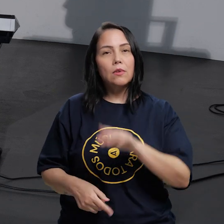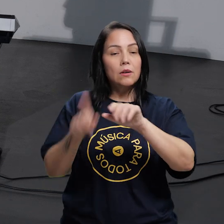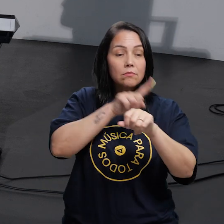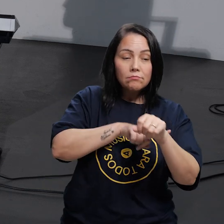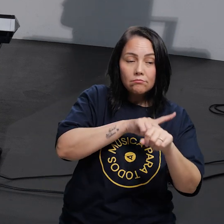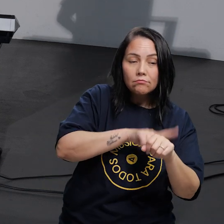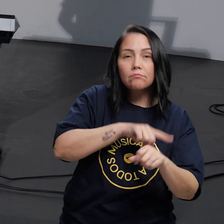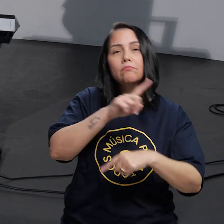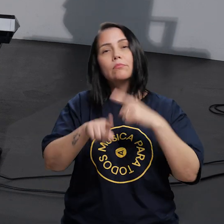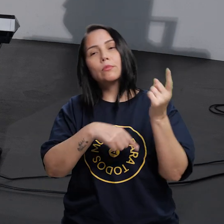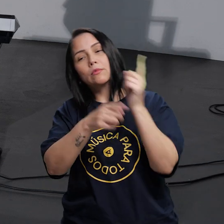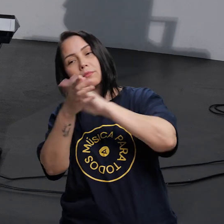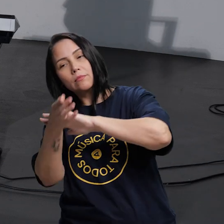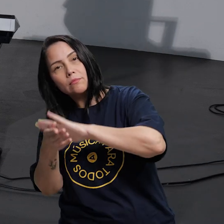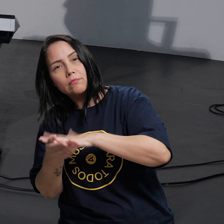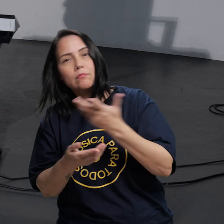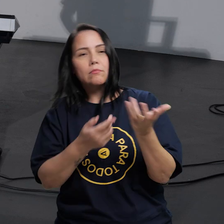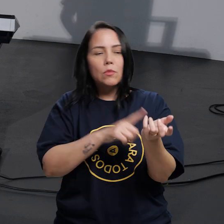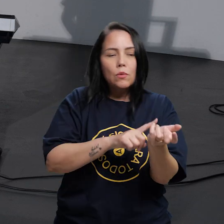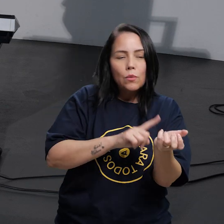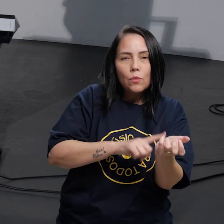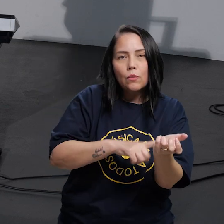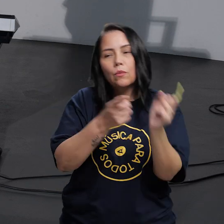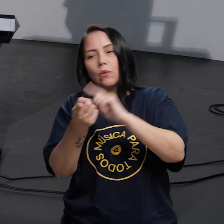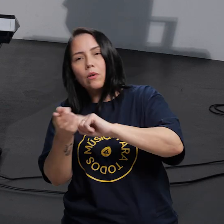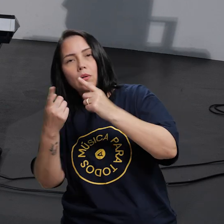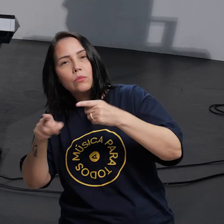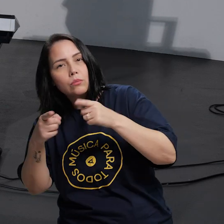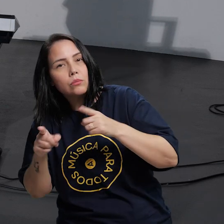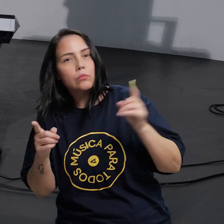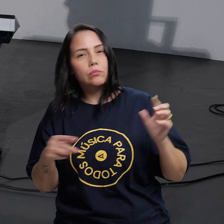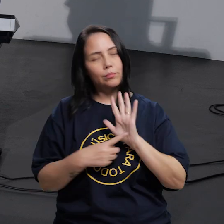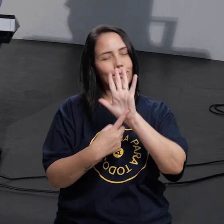na mão direita. Então, essa é a parte que a Pietra vai mostrar aqui para vocês.